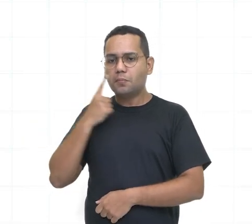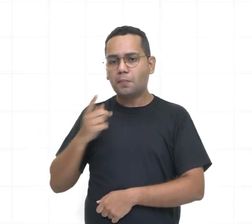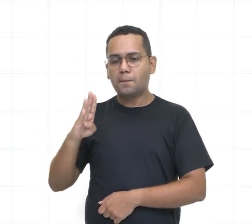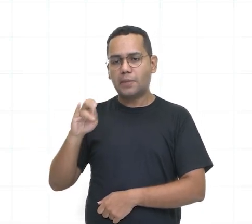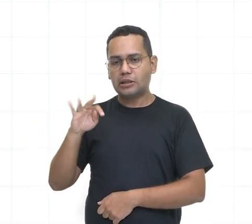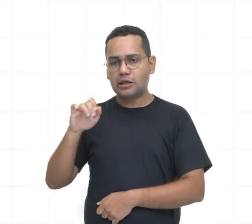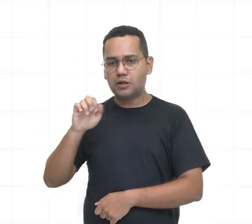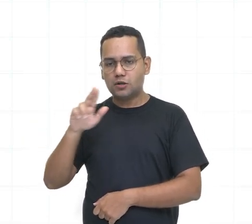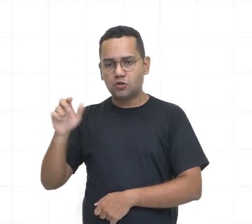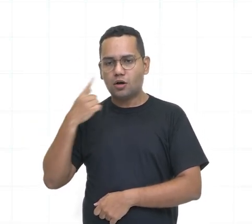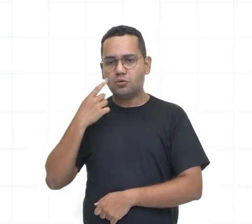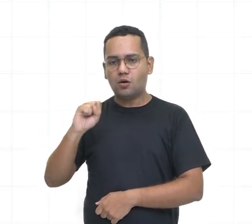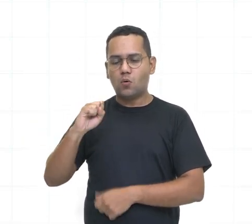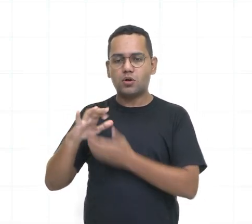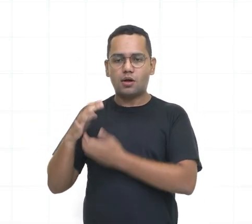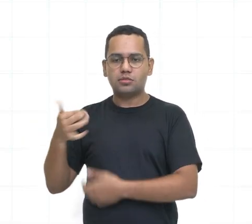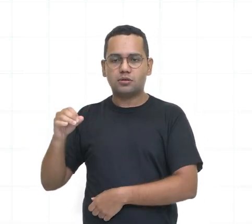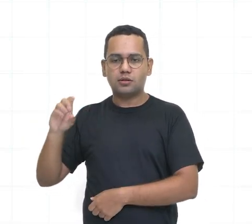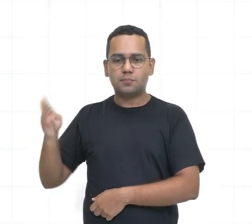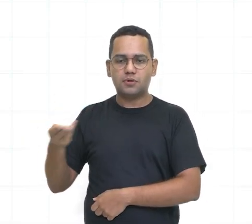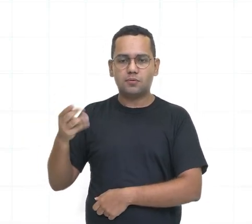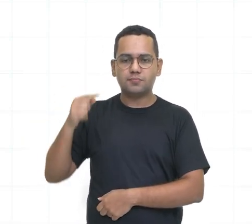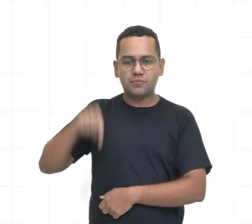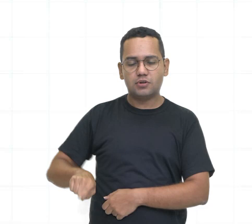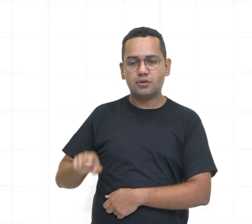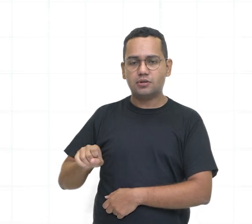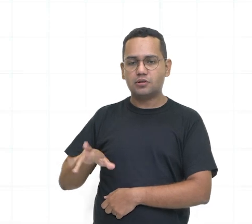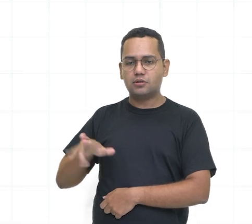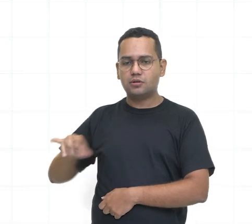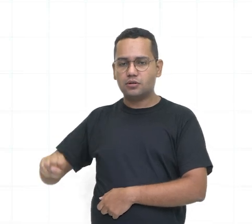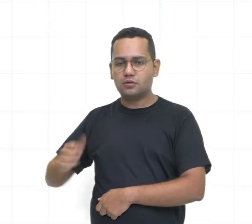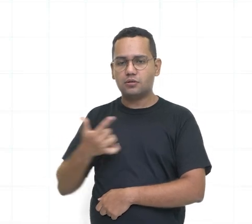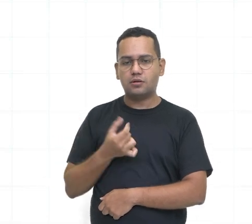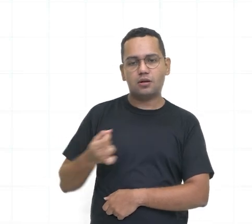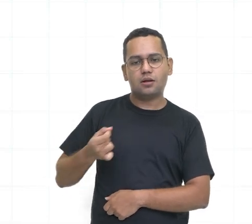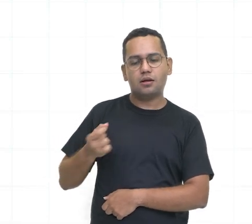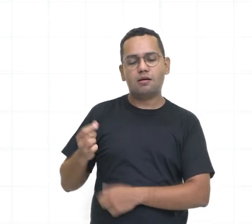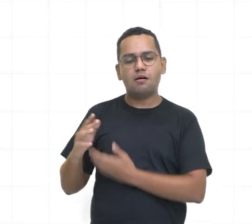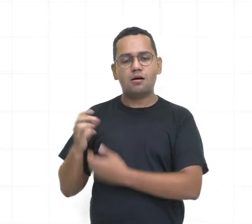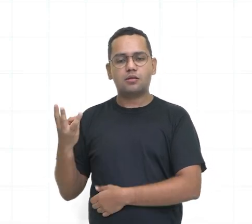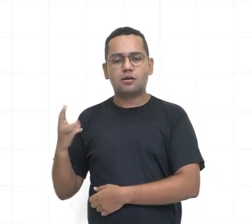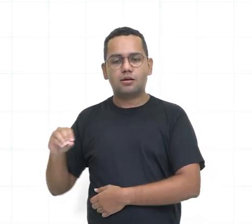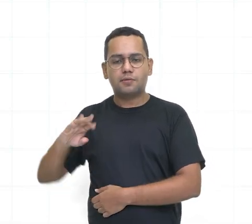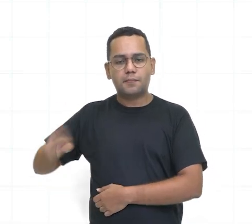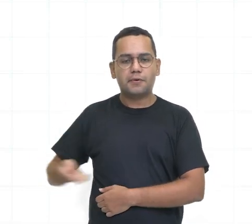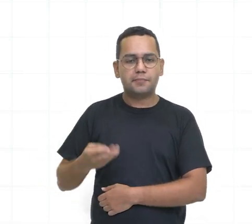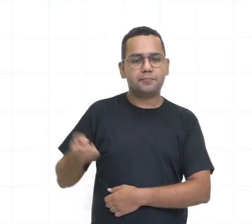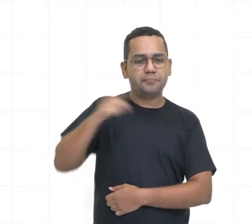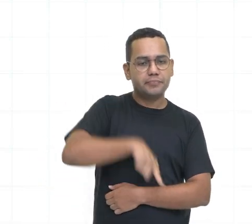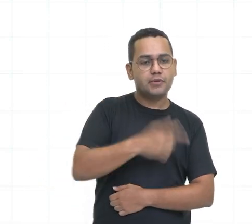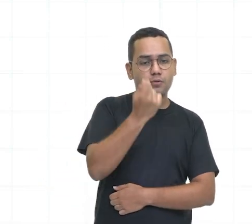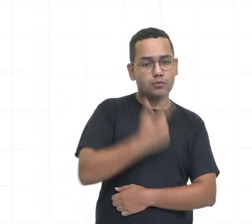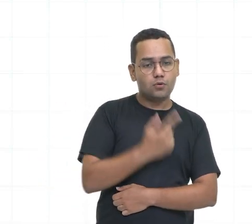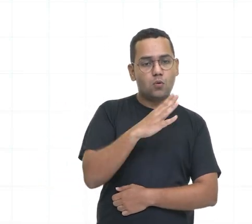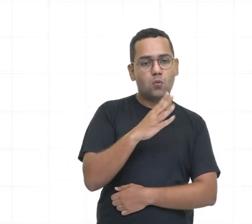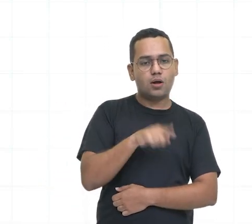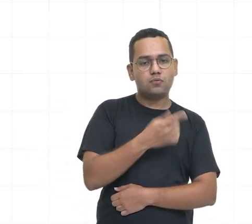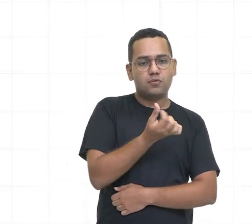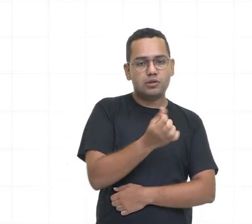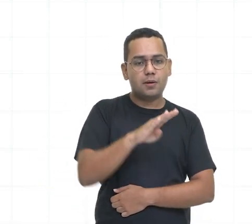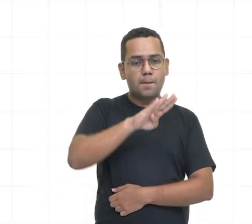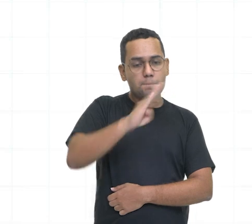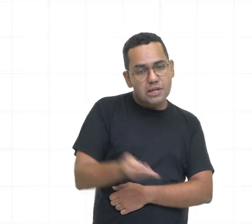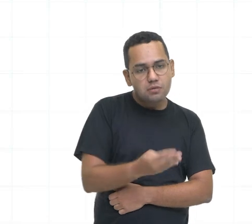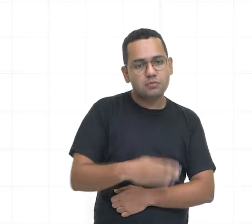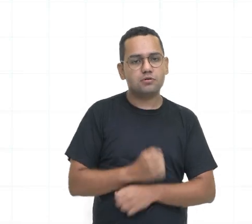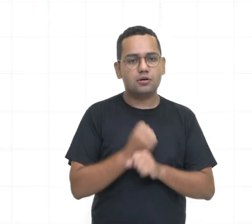entre 200 e 300 milhões de anos. O Sol tem 4,6 bilhões de anos. E a estrela próxima a Centauri